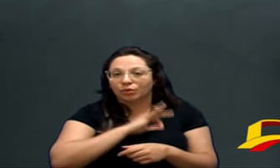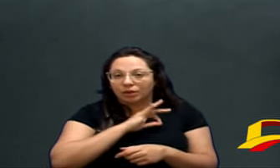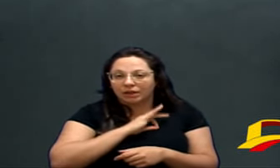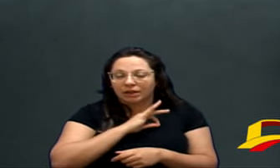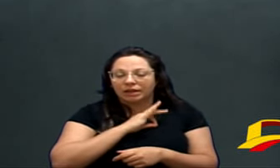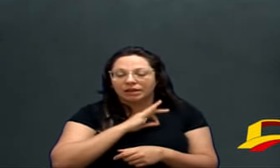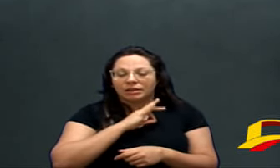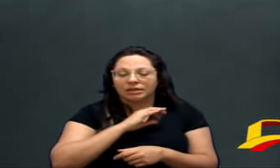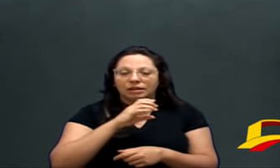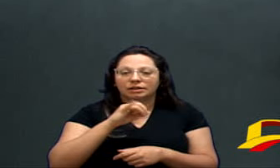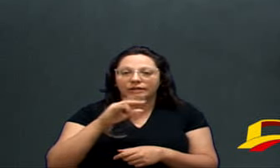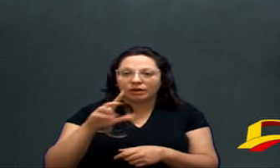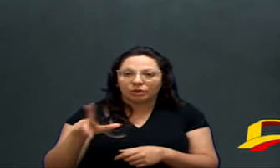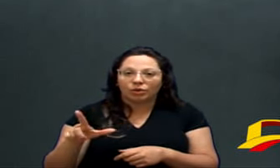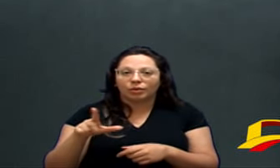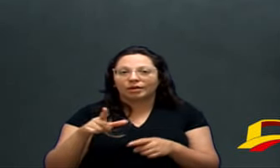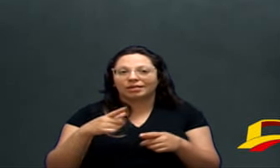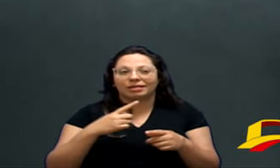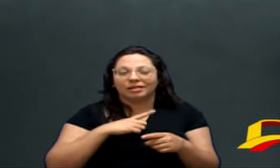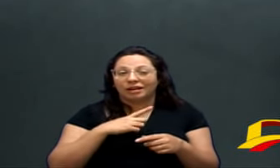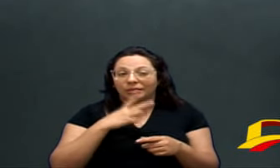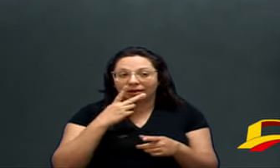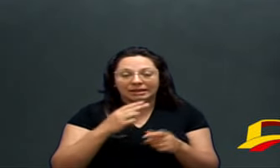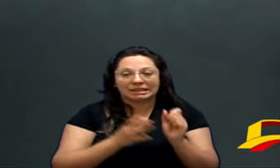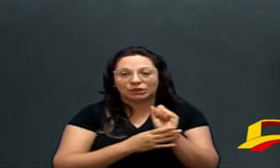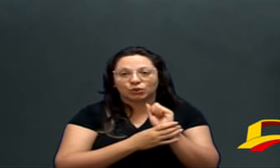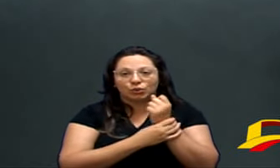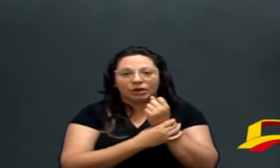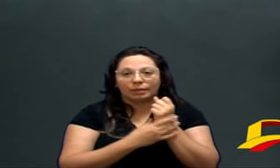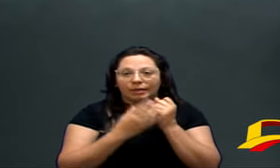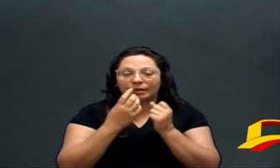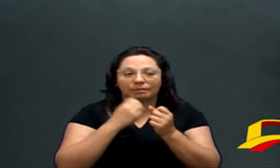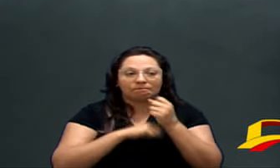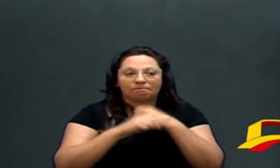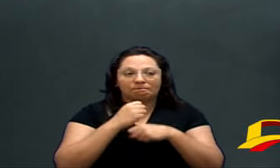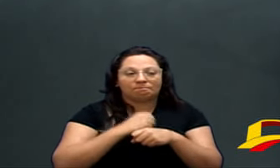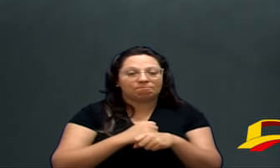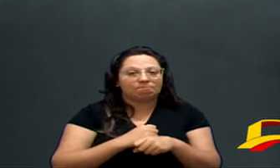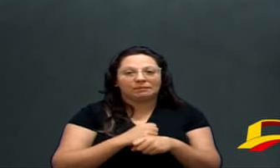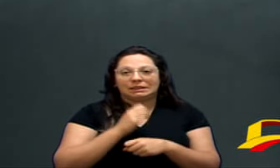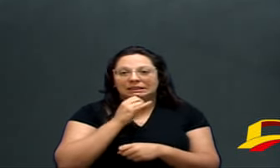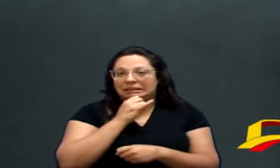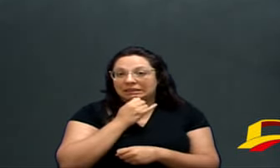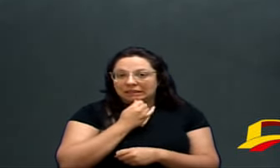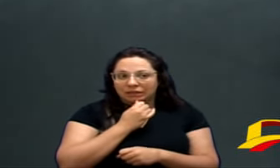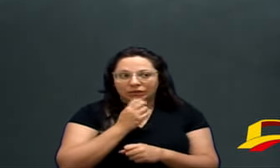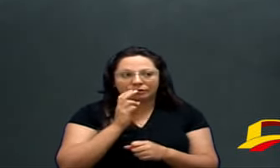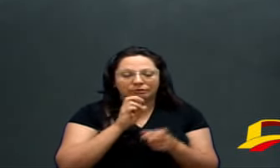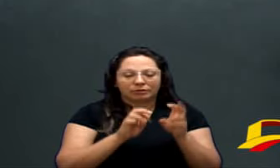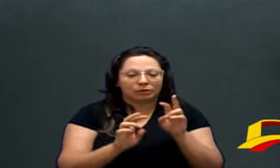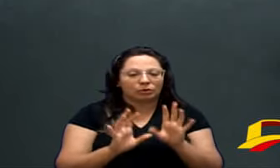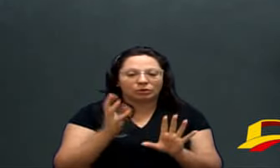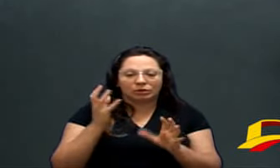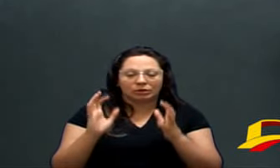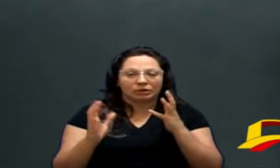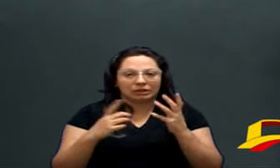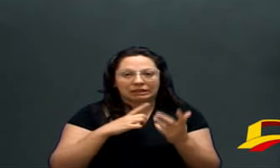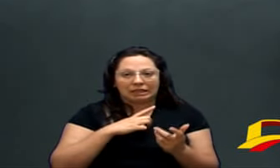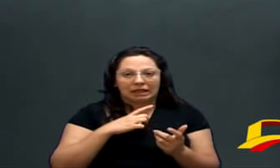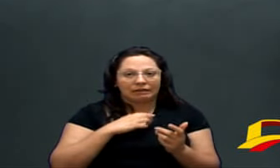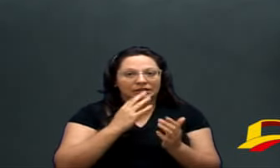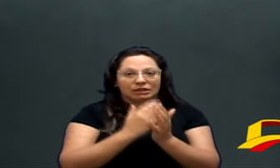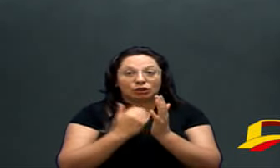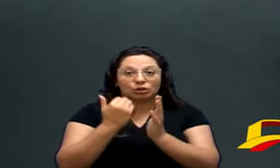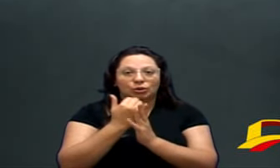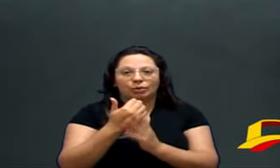os últimos anos de Sorocaba a questão da segurança aqui nós alcançamos índice muito triste né Sorocaba chegou uma das eh o top